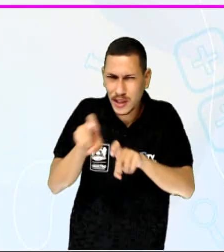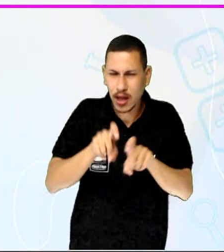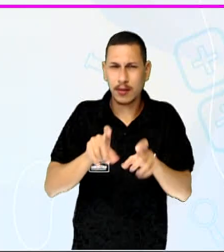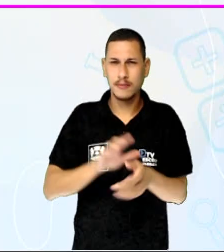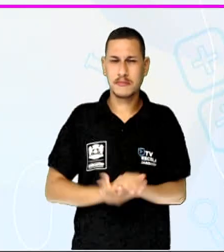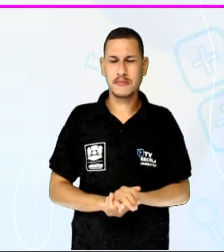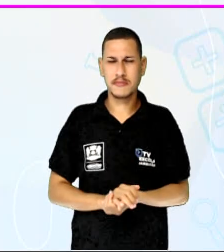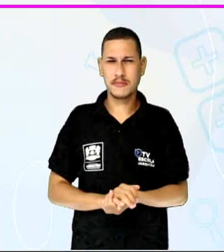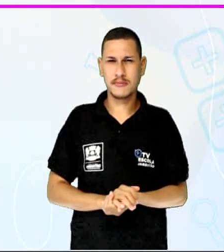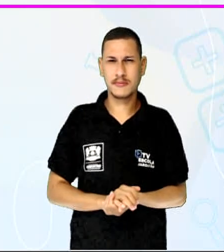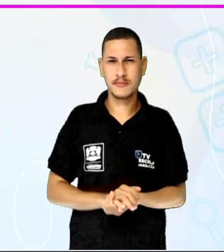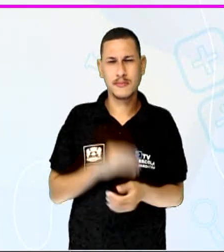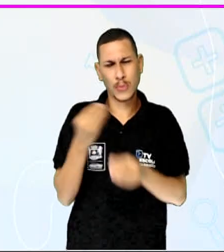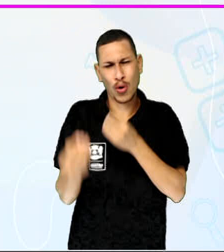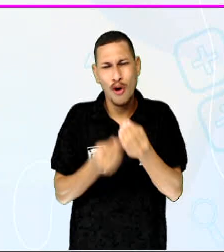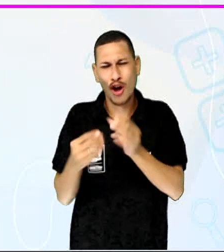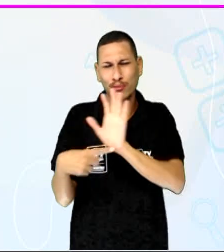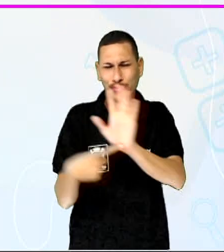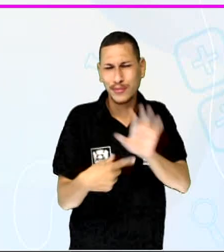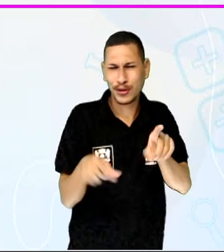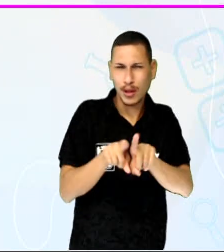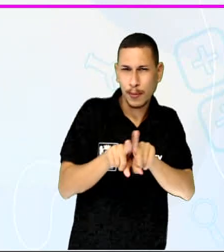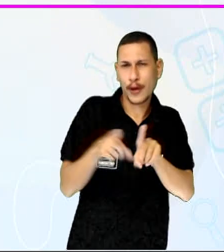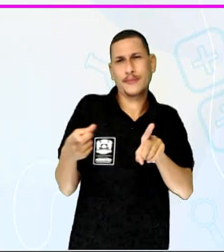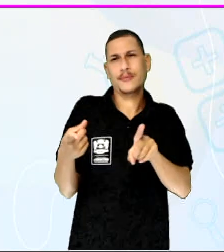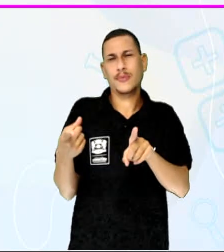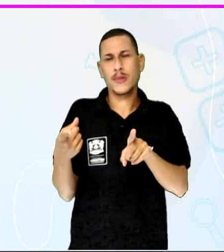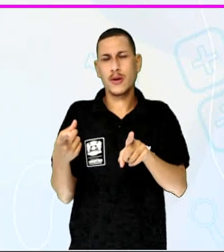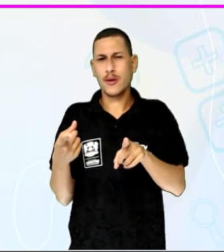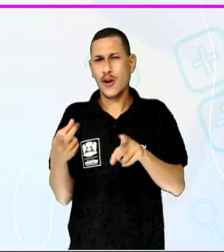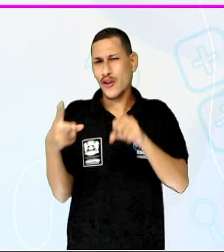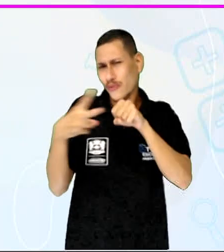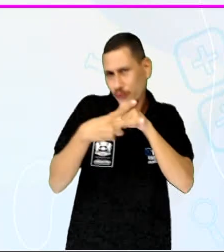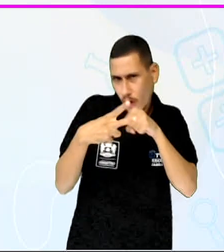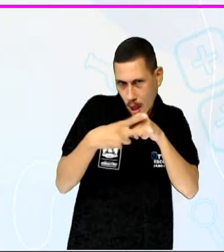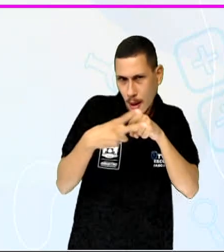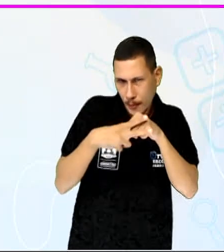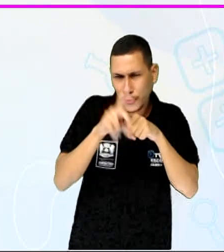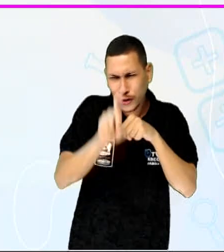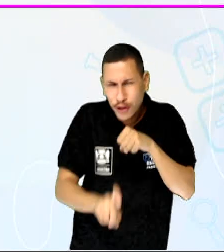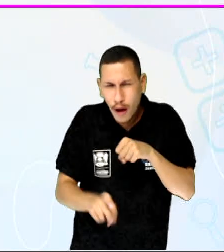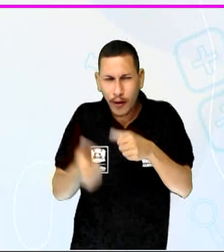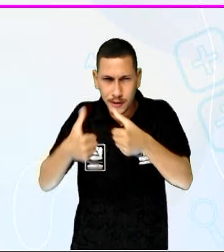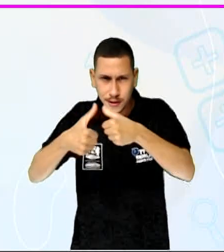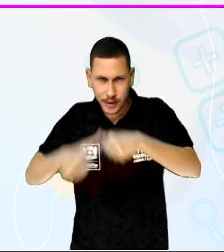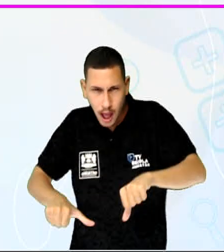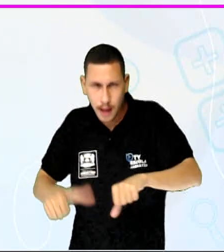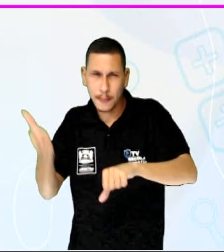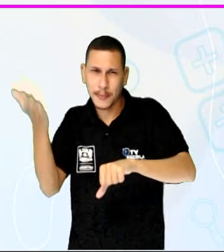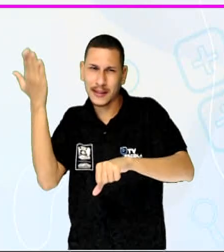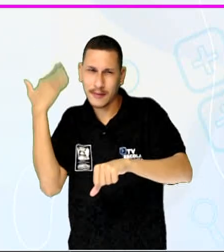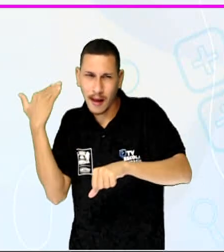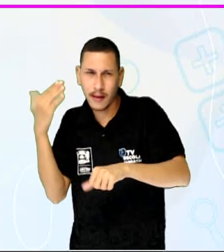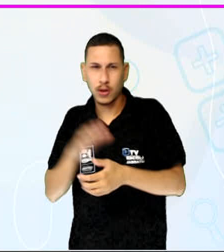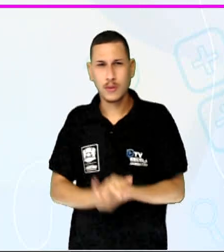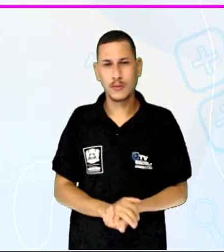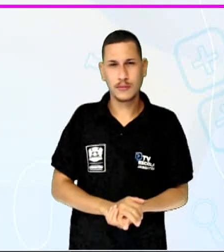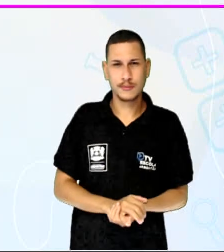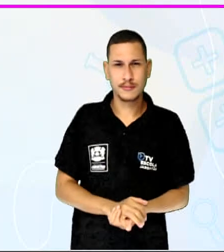que eu falei do verbo to be no passado, né? Nesse caso aí, do she weren't,